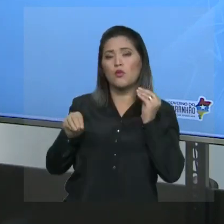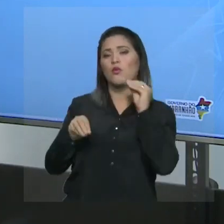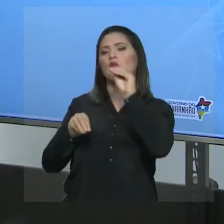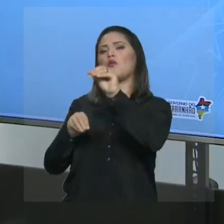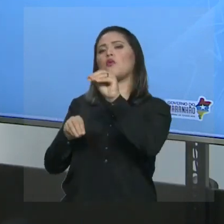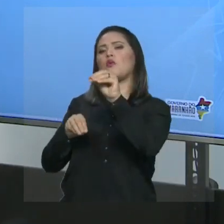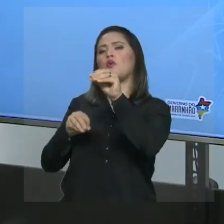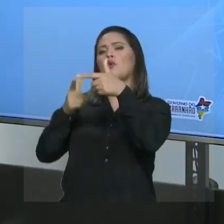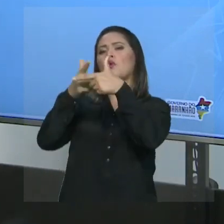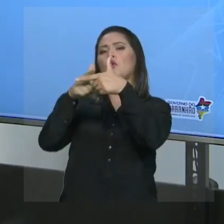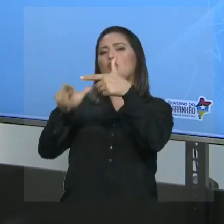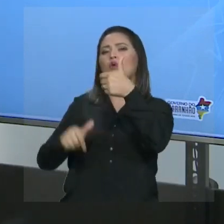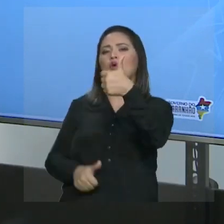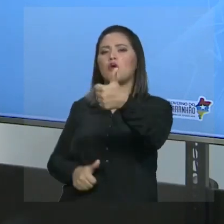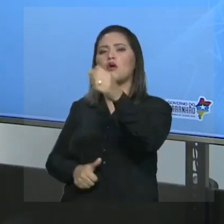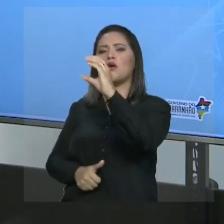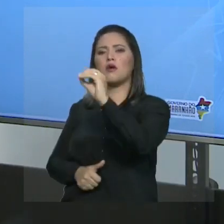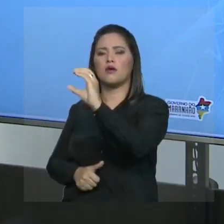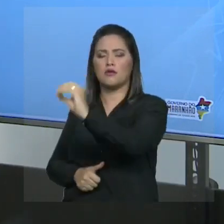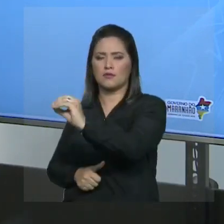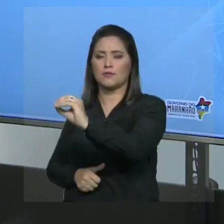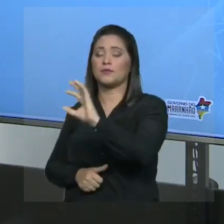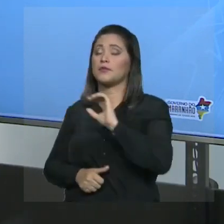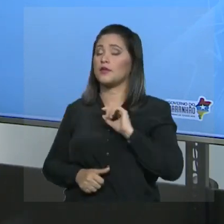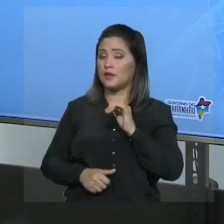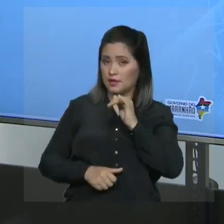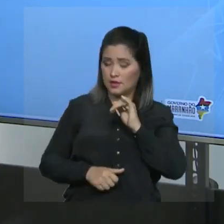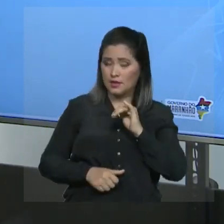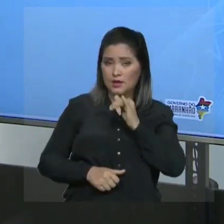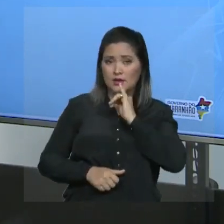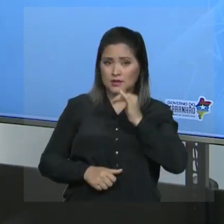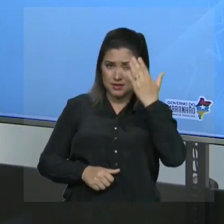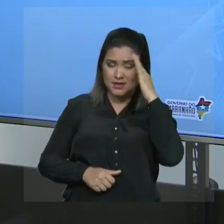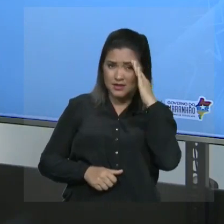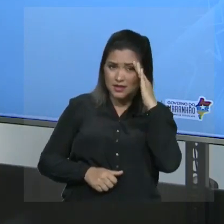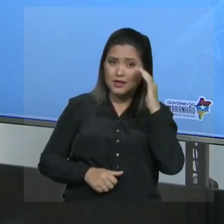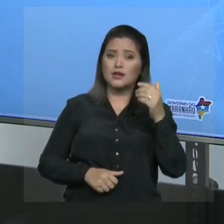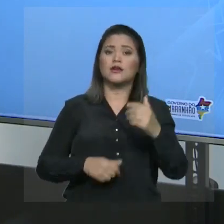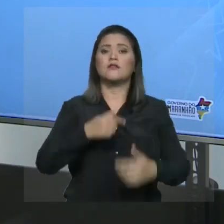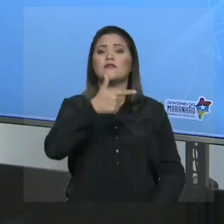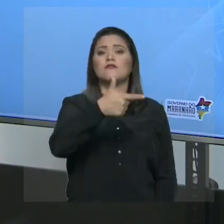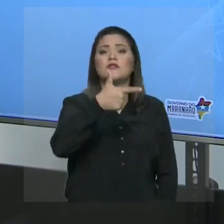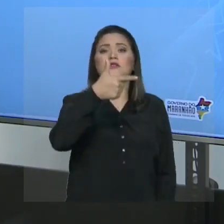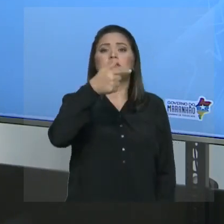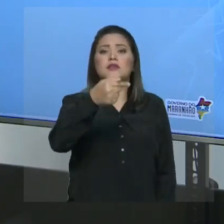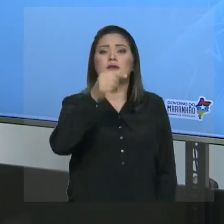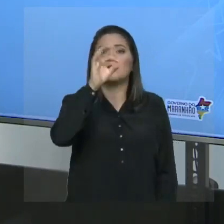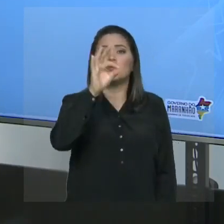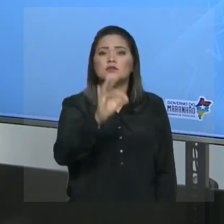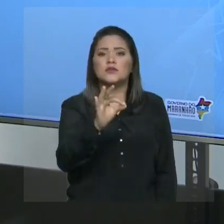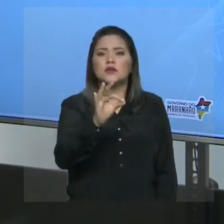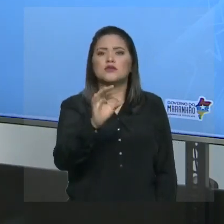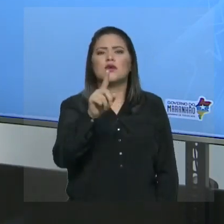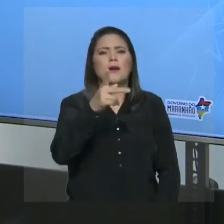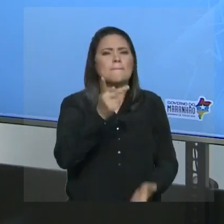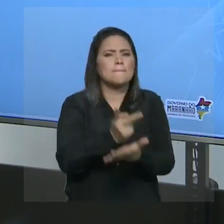27% é a mesma coisa, é igual a 27 dividido por 100. Essa divisão por